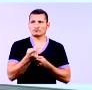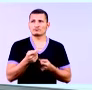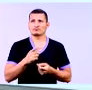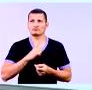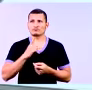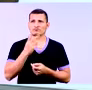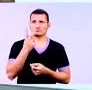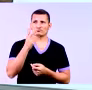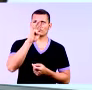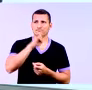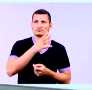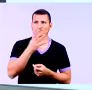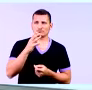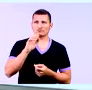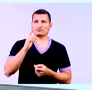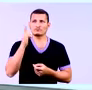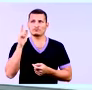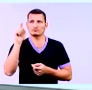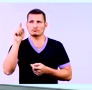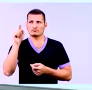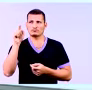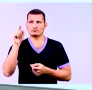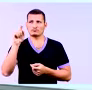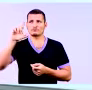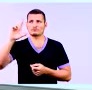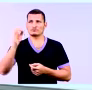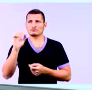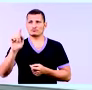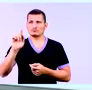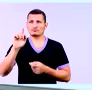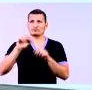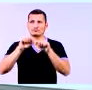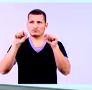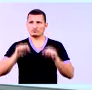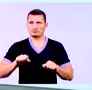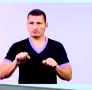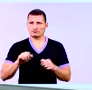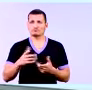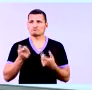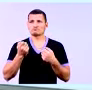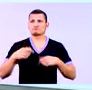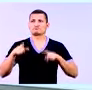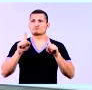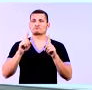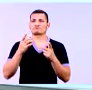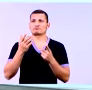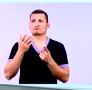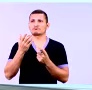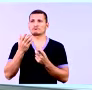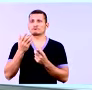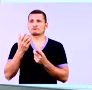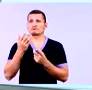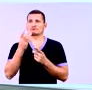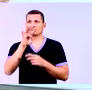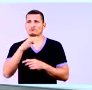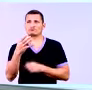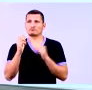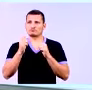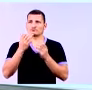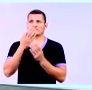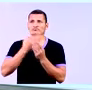ali e um outro quadro para representar o log do sistema, que não necessariamente é uma tabela, pode ser um arquivo, tá? Mas, de